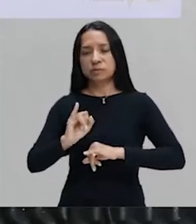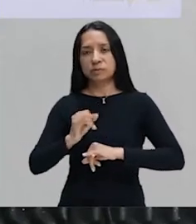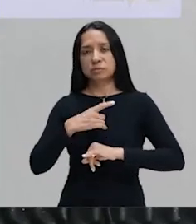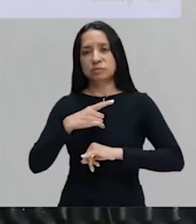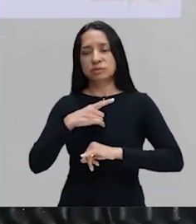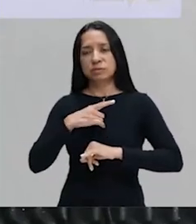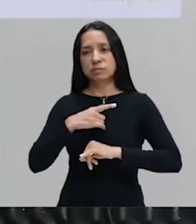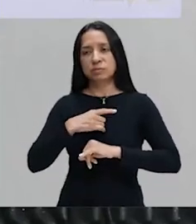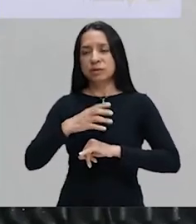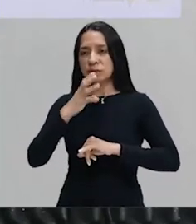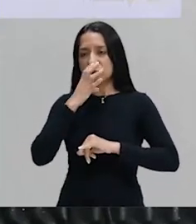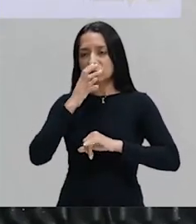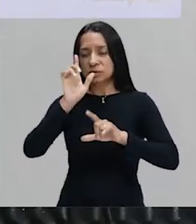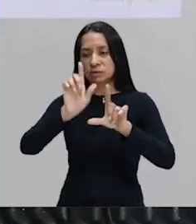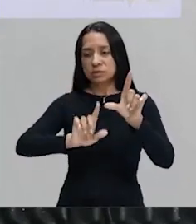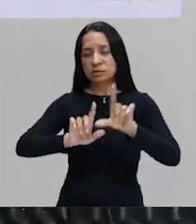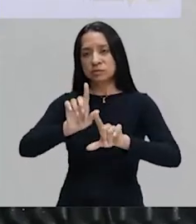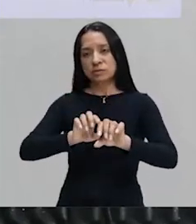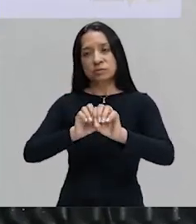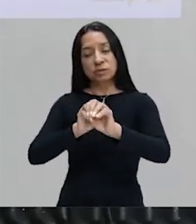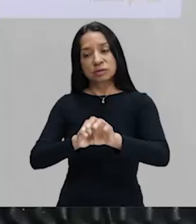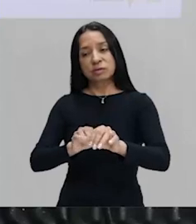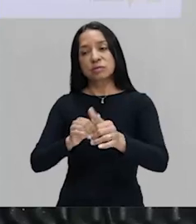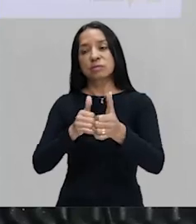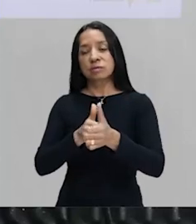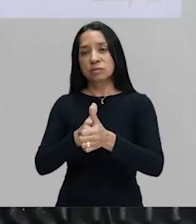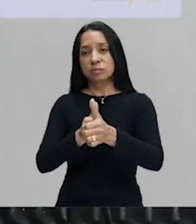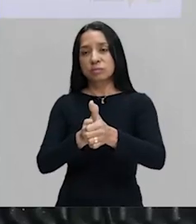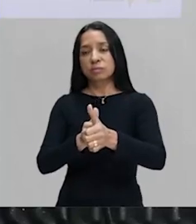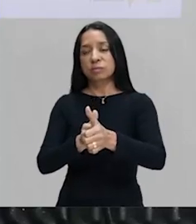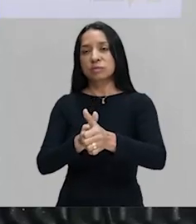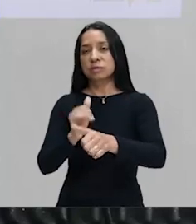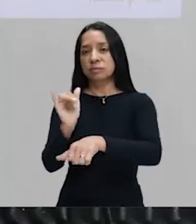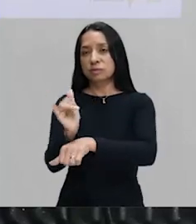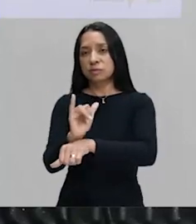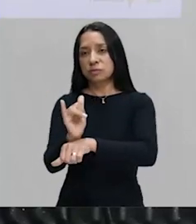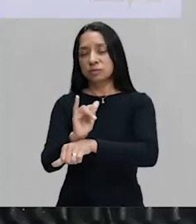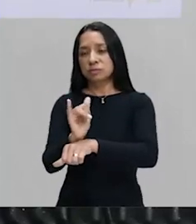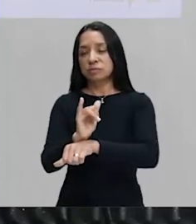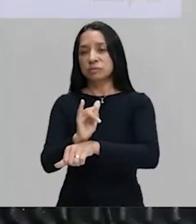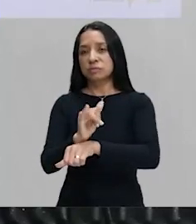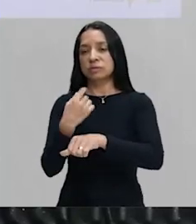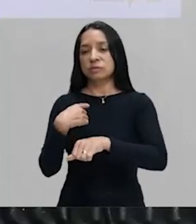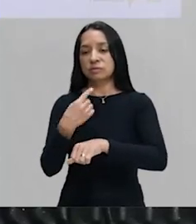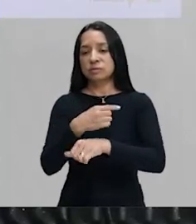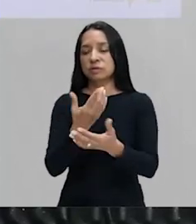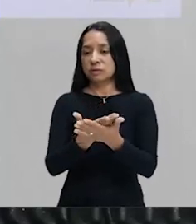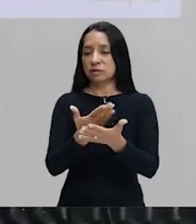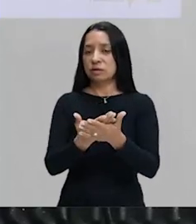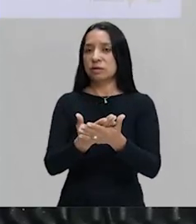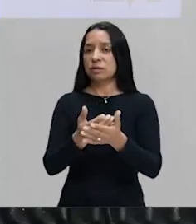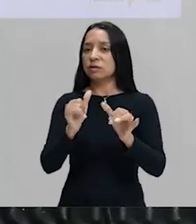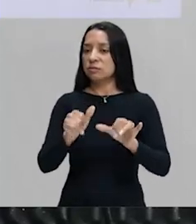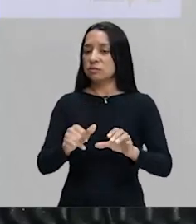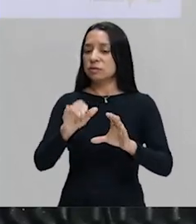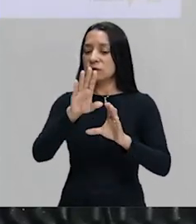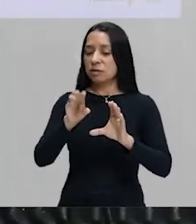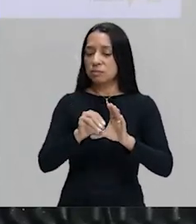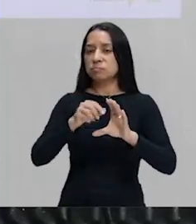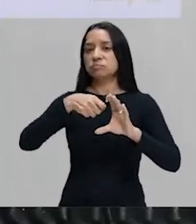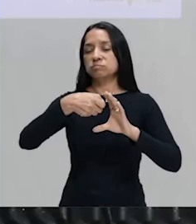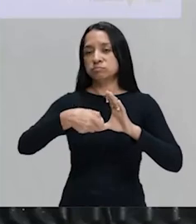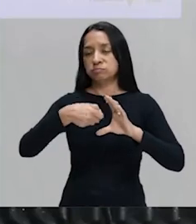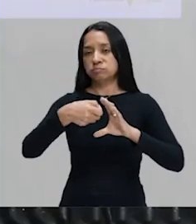Educação, acompanha lá pelo YouTube, pois é, plataforma Gonçalves Dias, tá lá e a nossa aula fica gravada, porque se você tiver